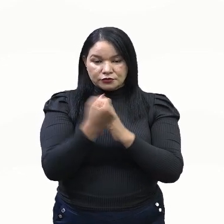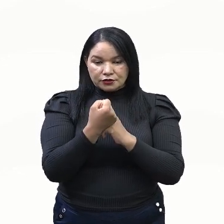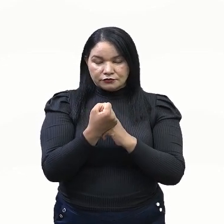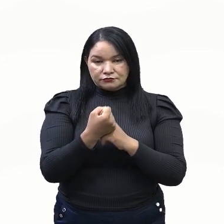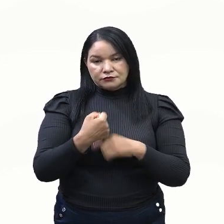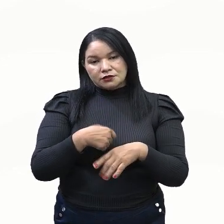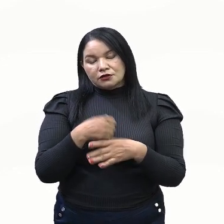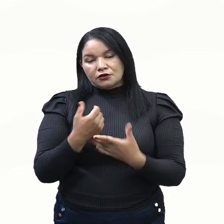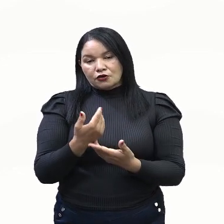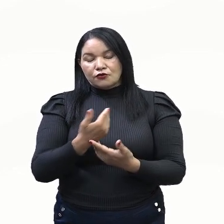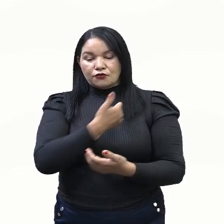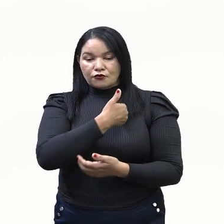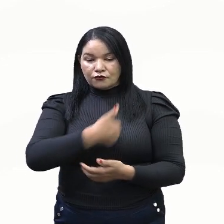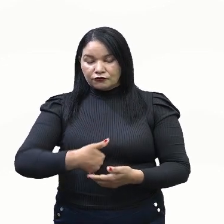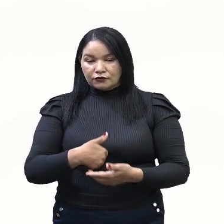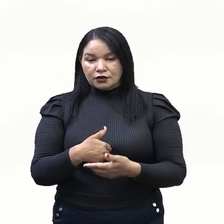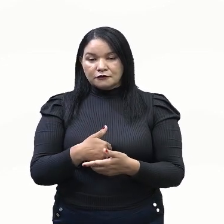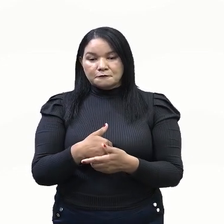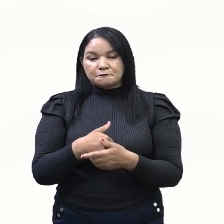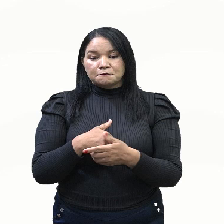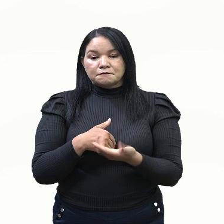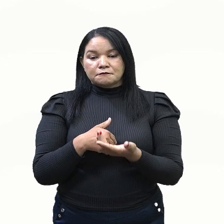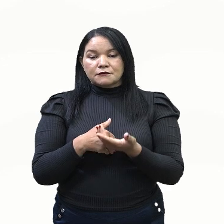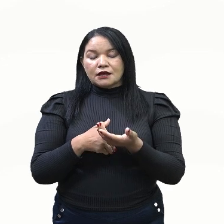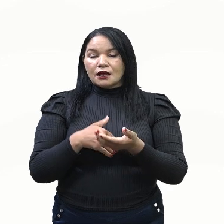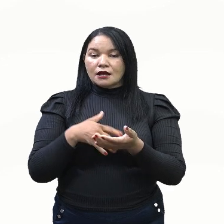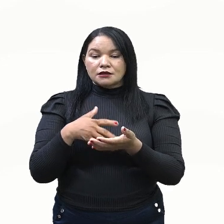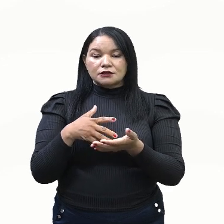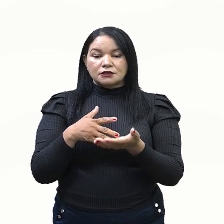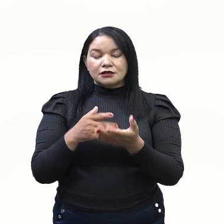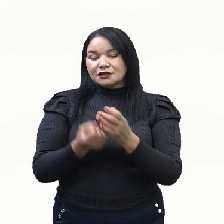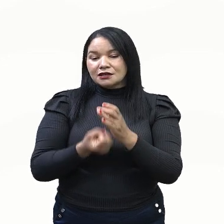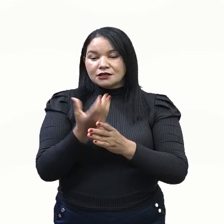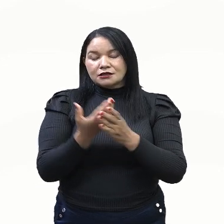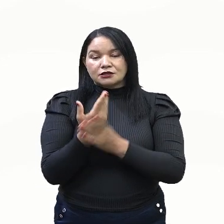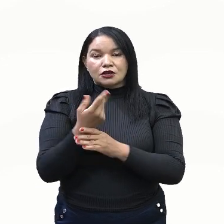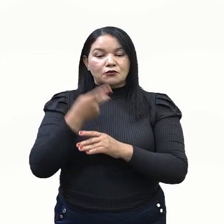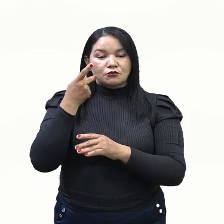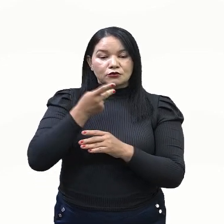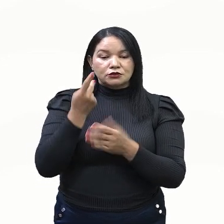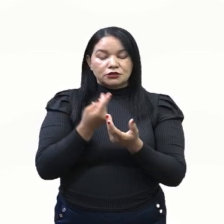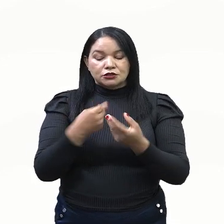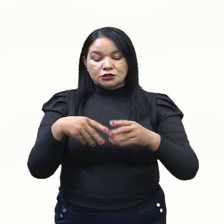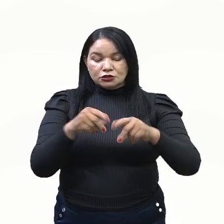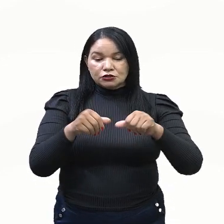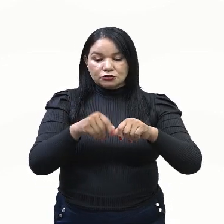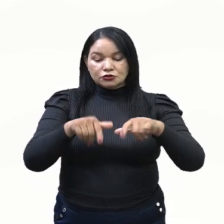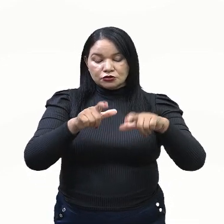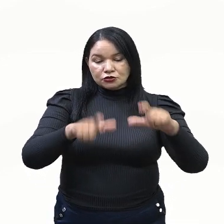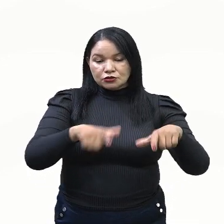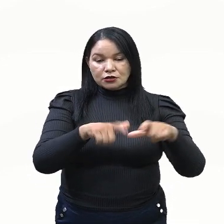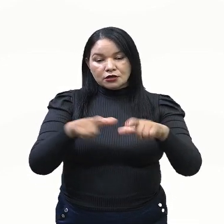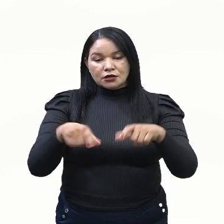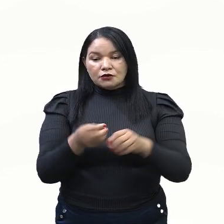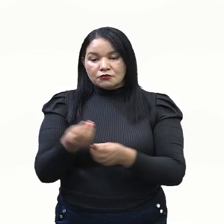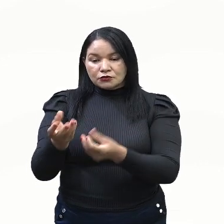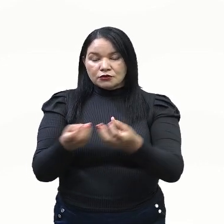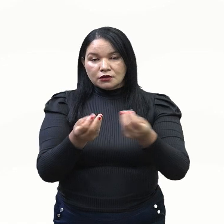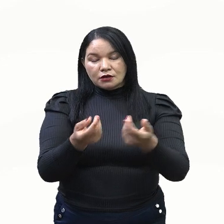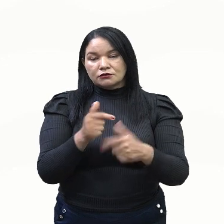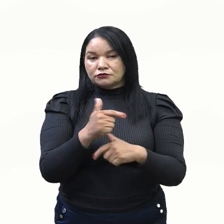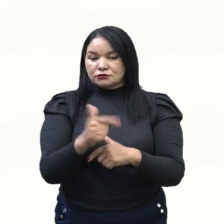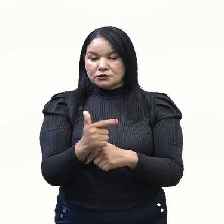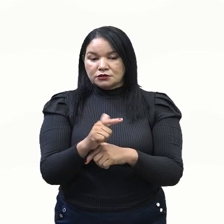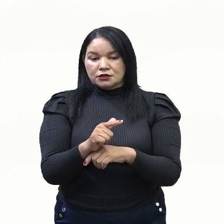Estado brasileiro não vai adotar políticas de redistribuição de terras, educação ou